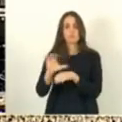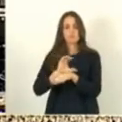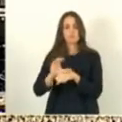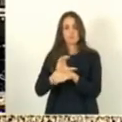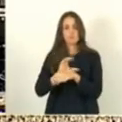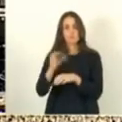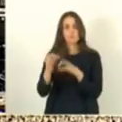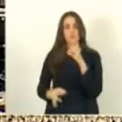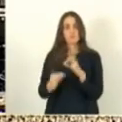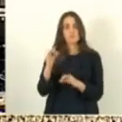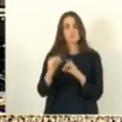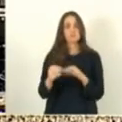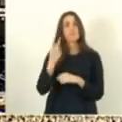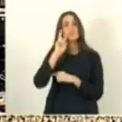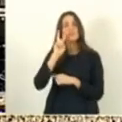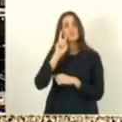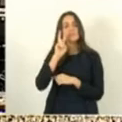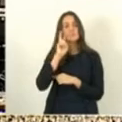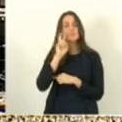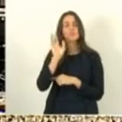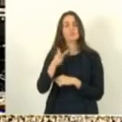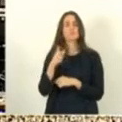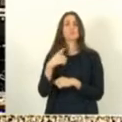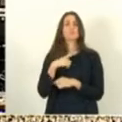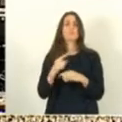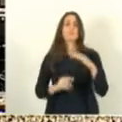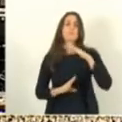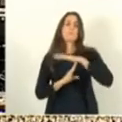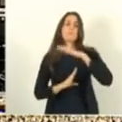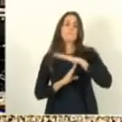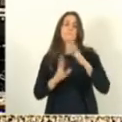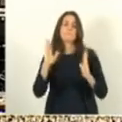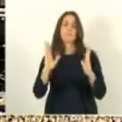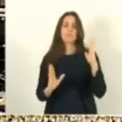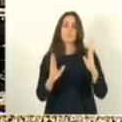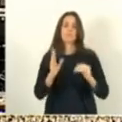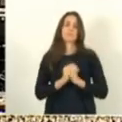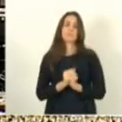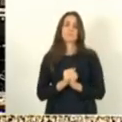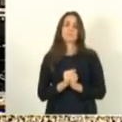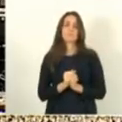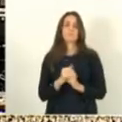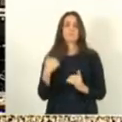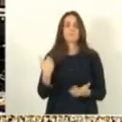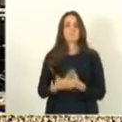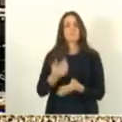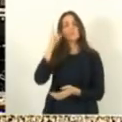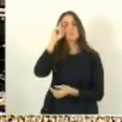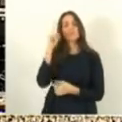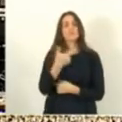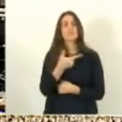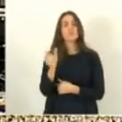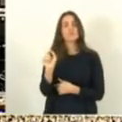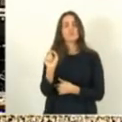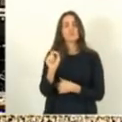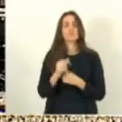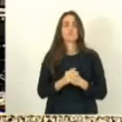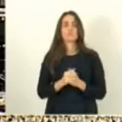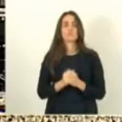Justiça, o relator deputado Vandinho Leite se prevaleceu do prazo regimental, que vai até o dia 20.